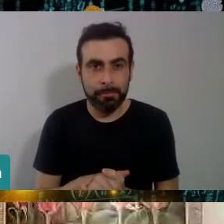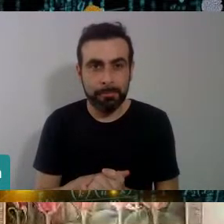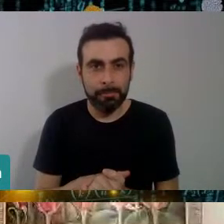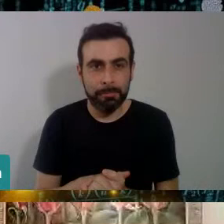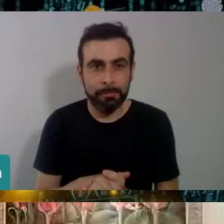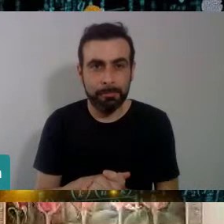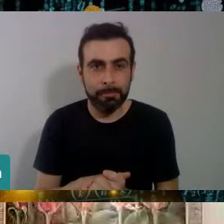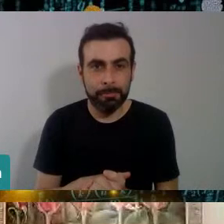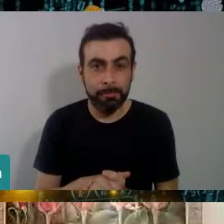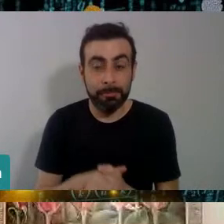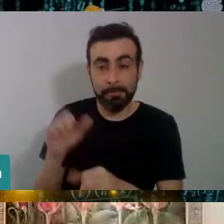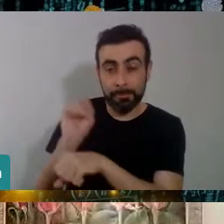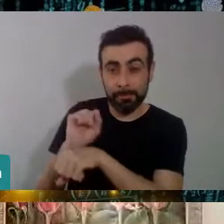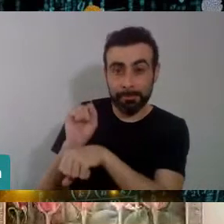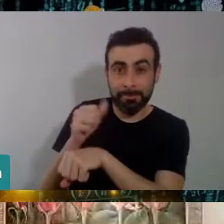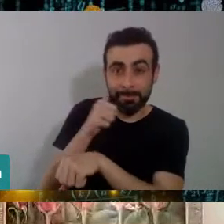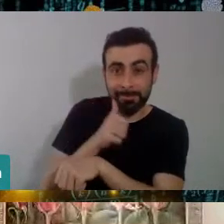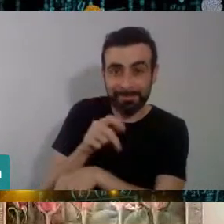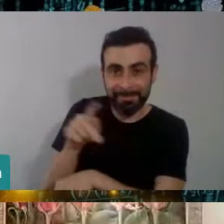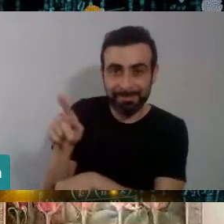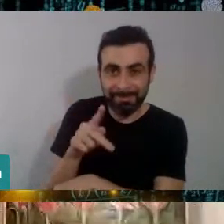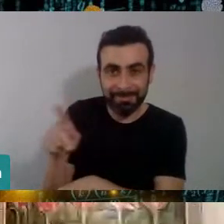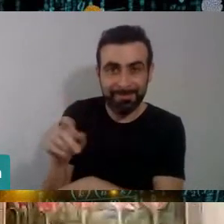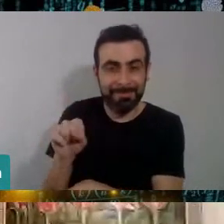Estamos aguardando a senhora, professora Suzy.